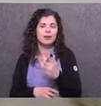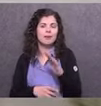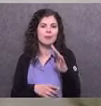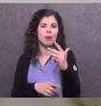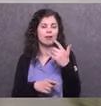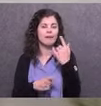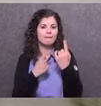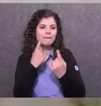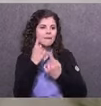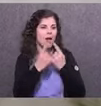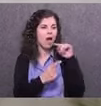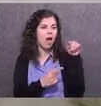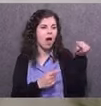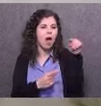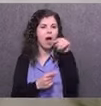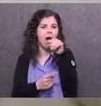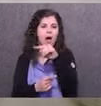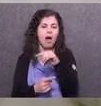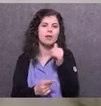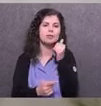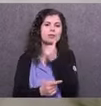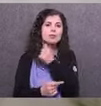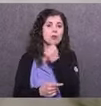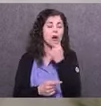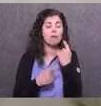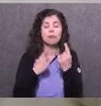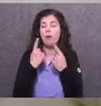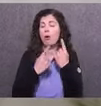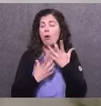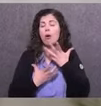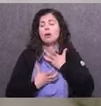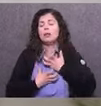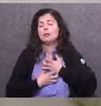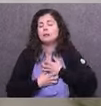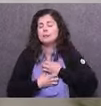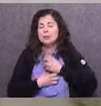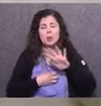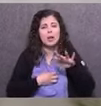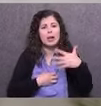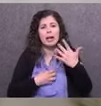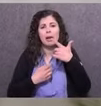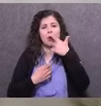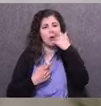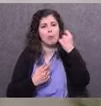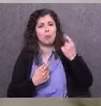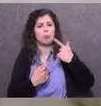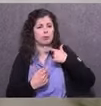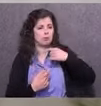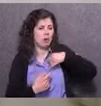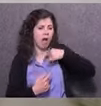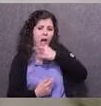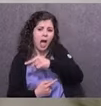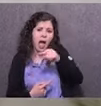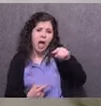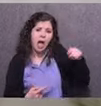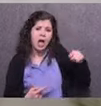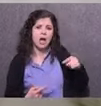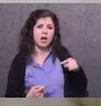forma de agonia e abandono.